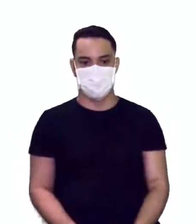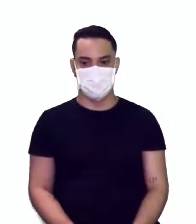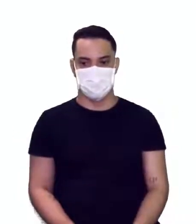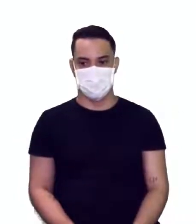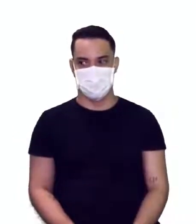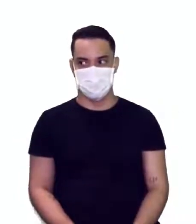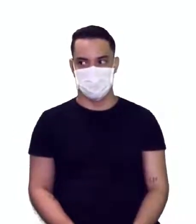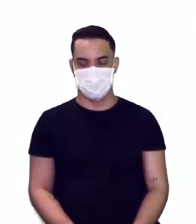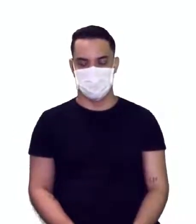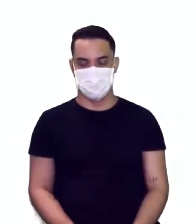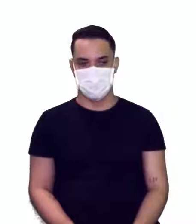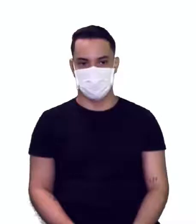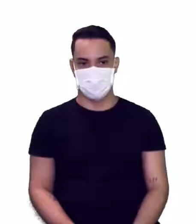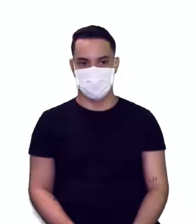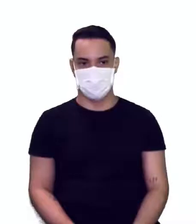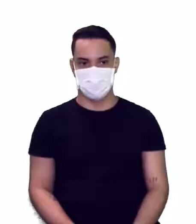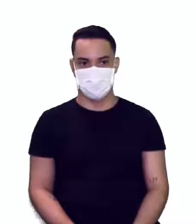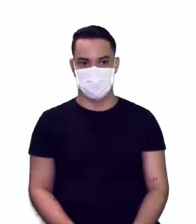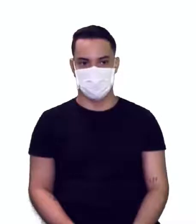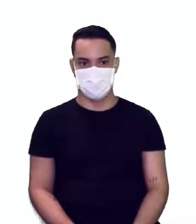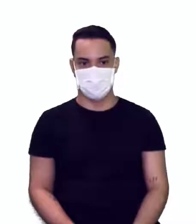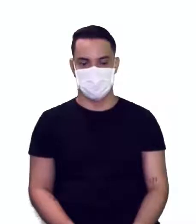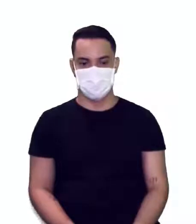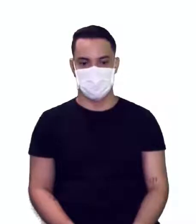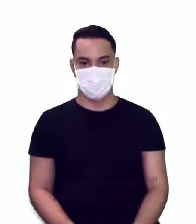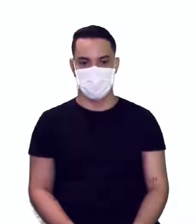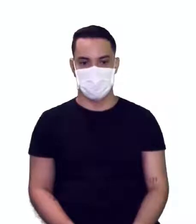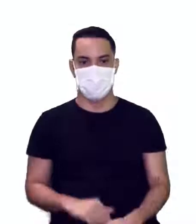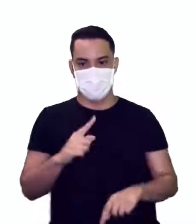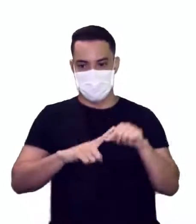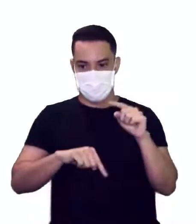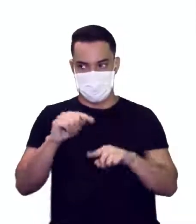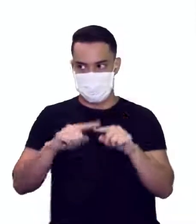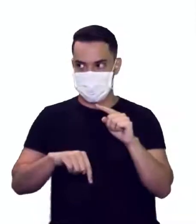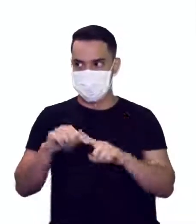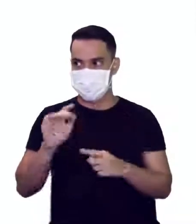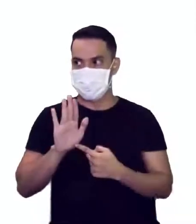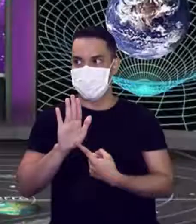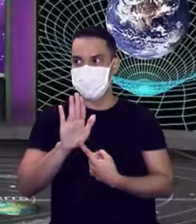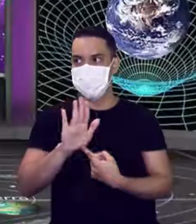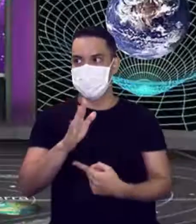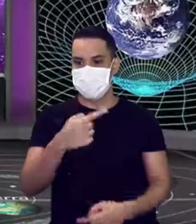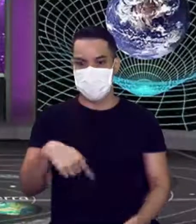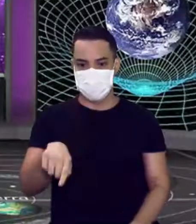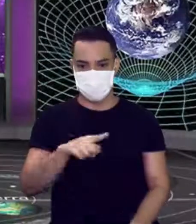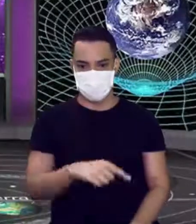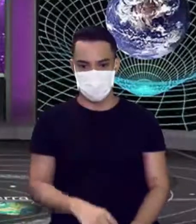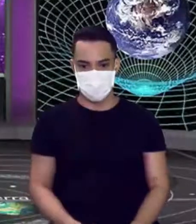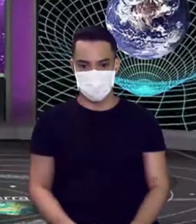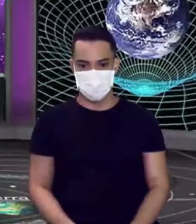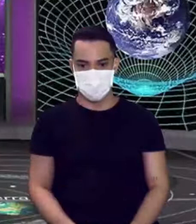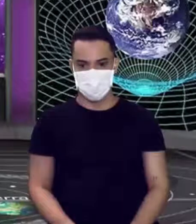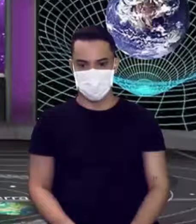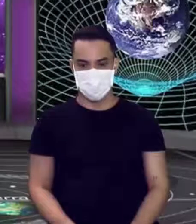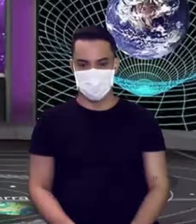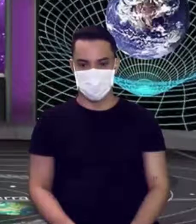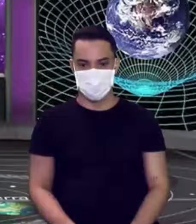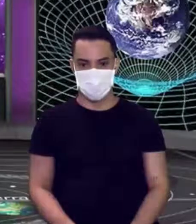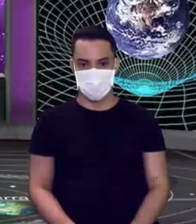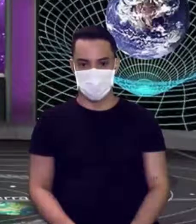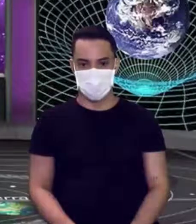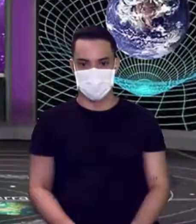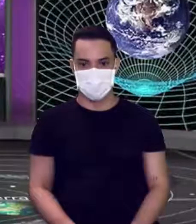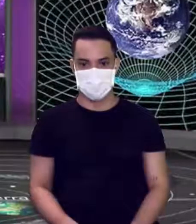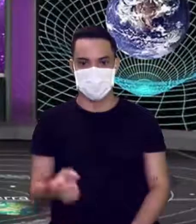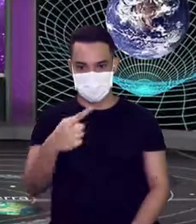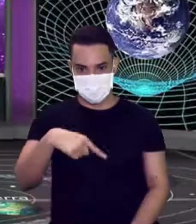interativa, ok? Deixa eu pegar meu material aqui. Olha só, pessoal, isso aqui foi distribuído